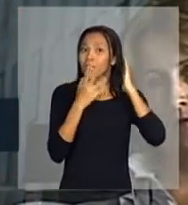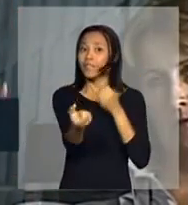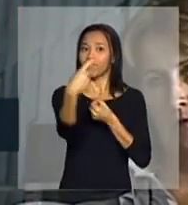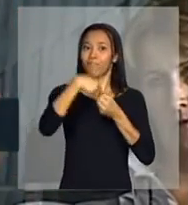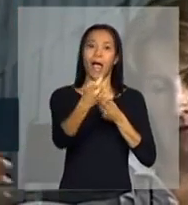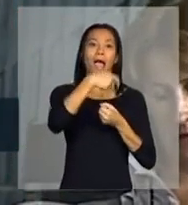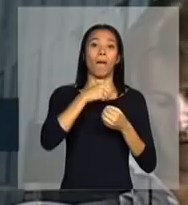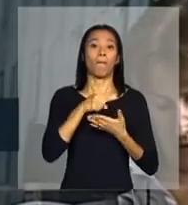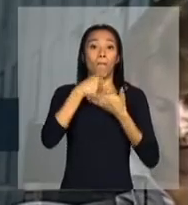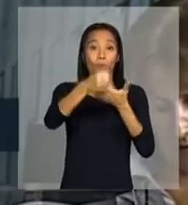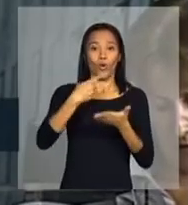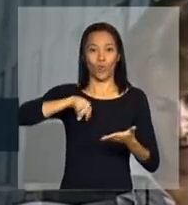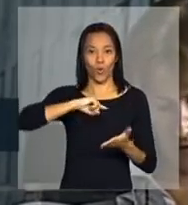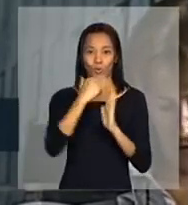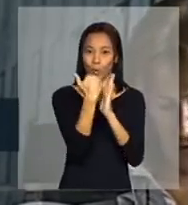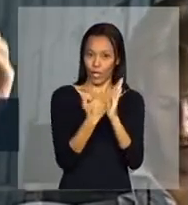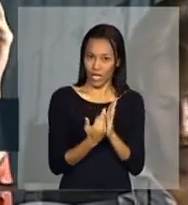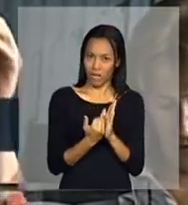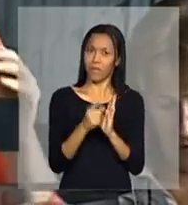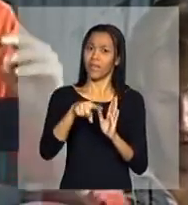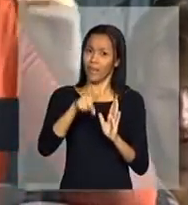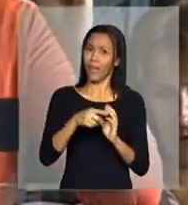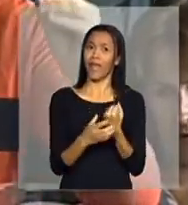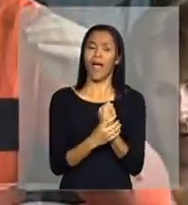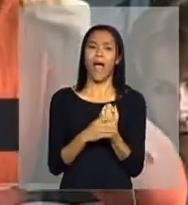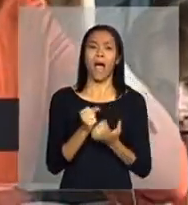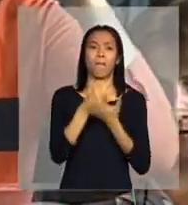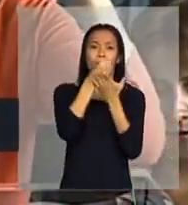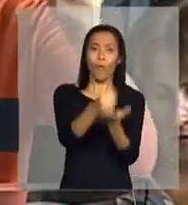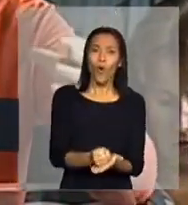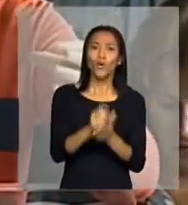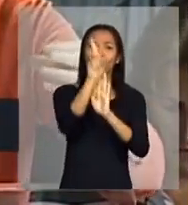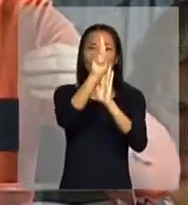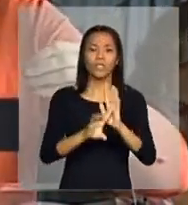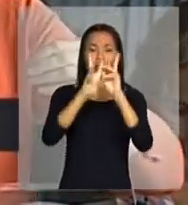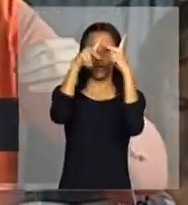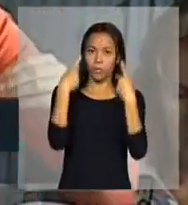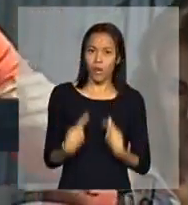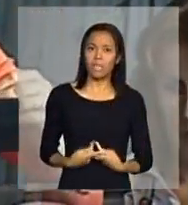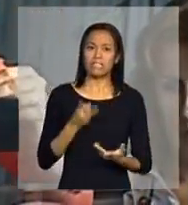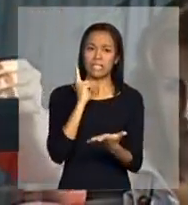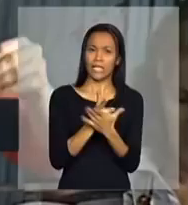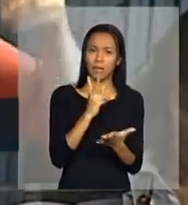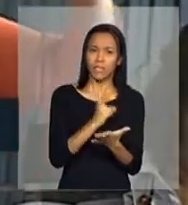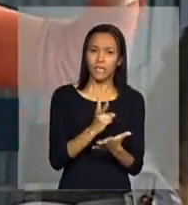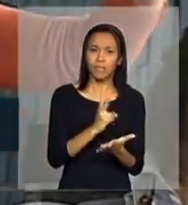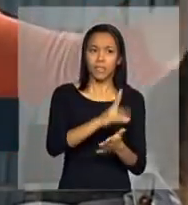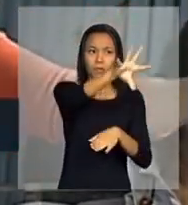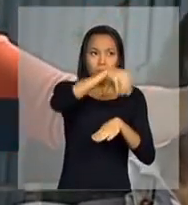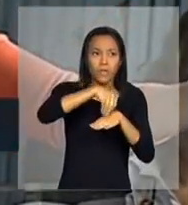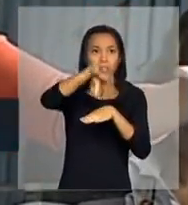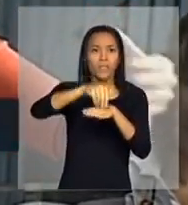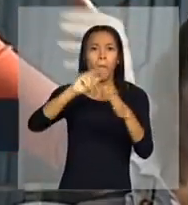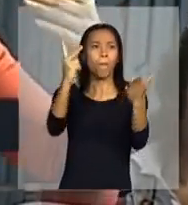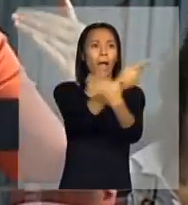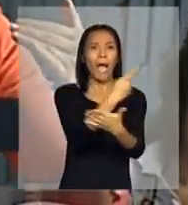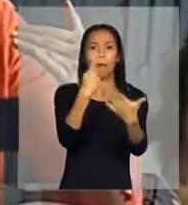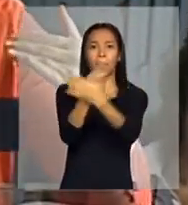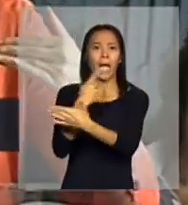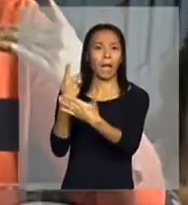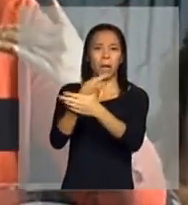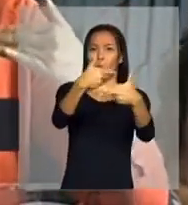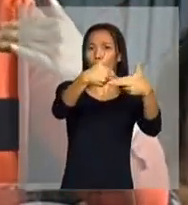de defensores de direitos humanos e que trazem de forma permanente as ameaças, as violações e que